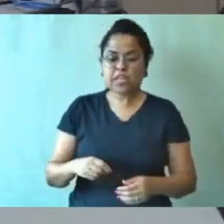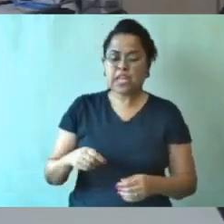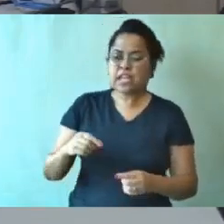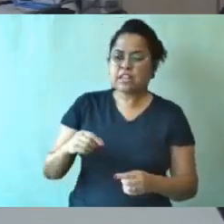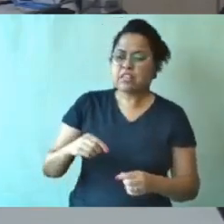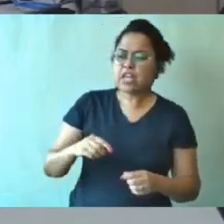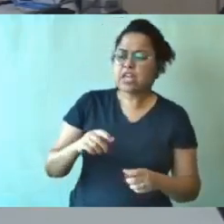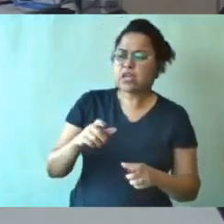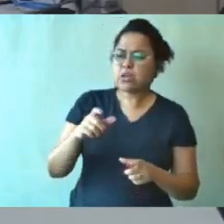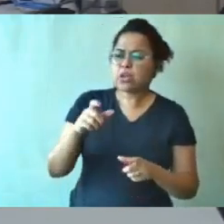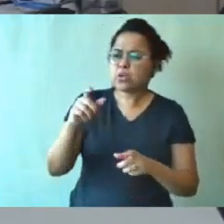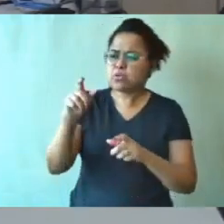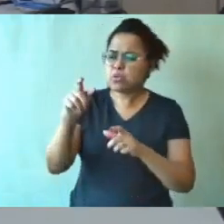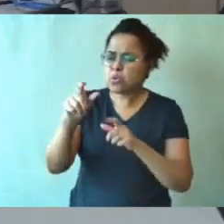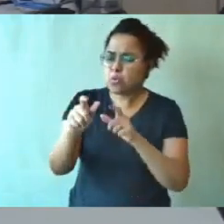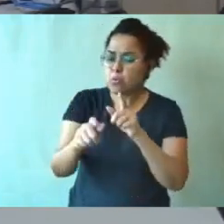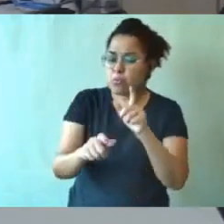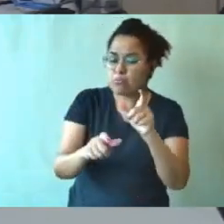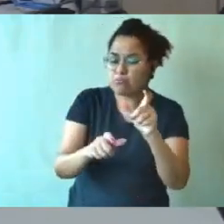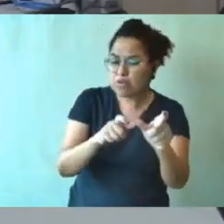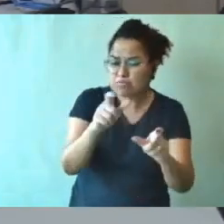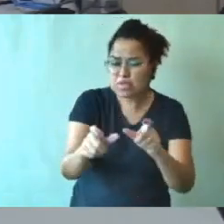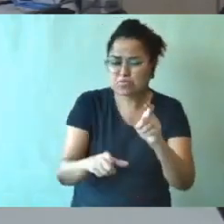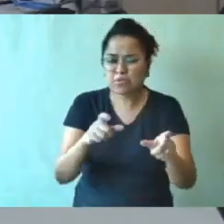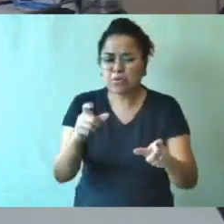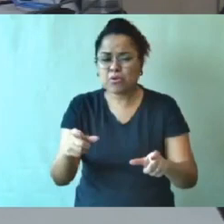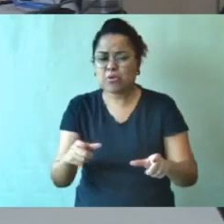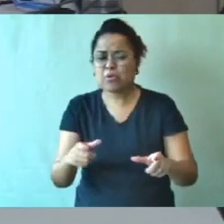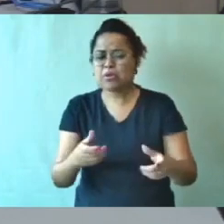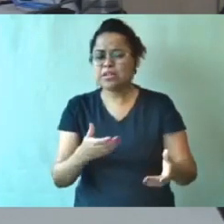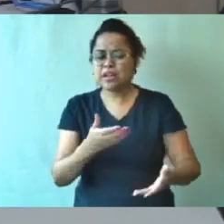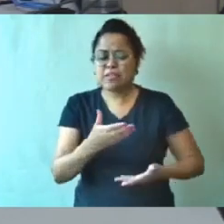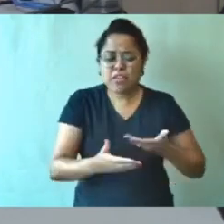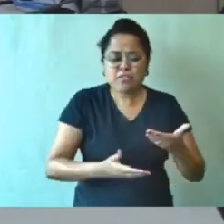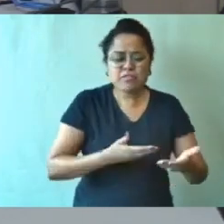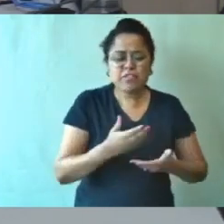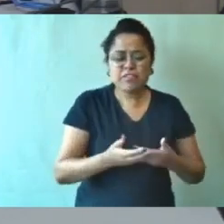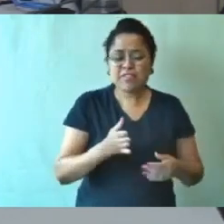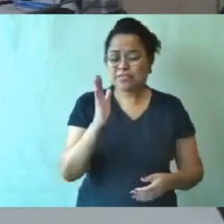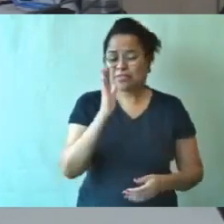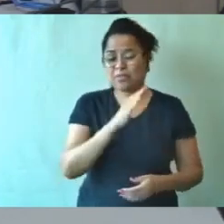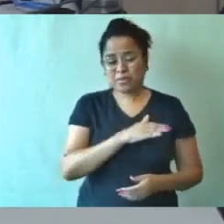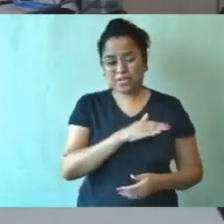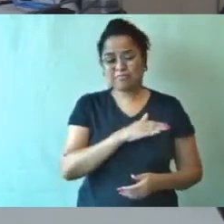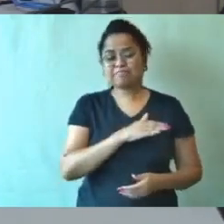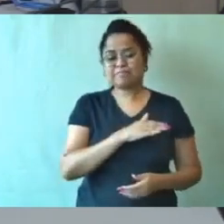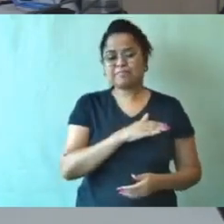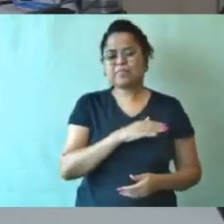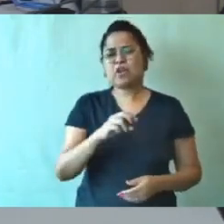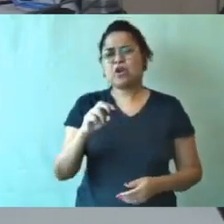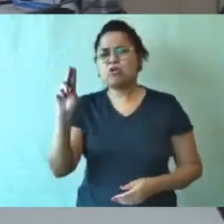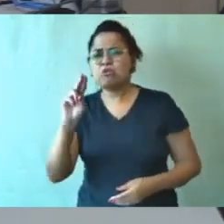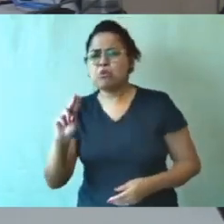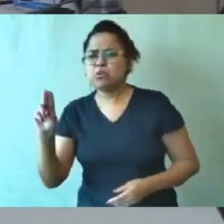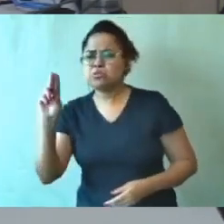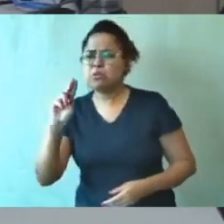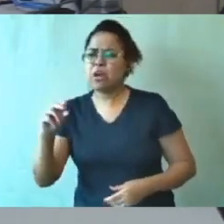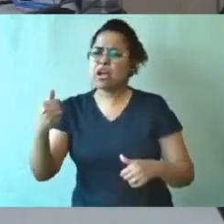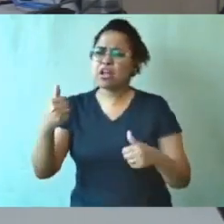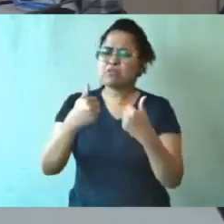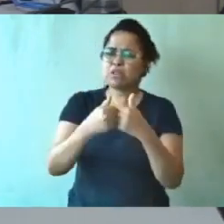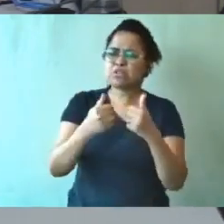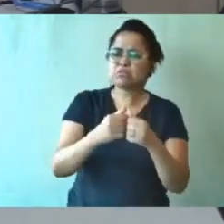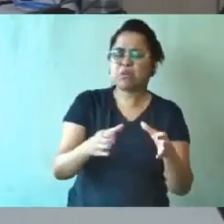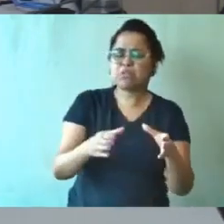tendo um serviço ruim. O cliente lá na ponta, o usuário do ônibus, transporte coletivo,